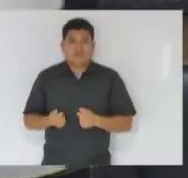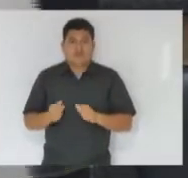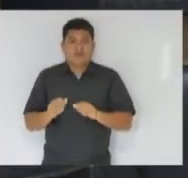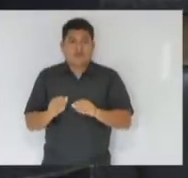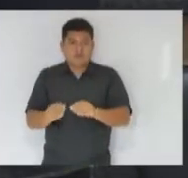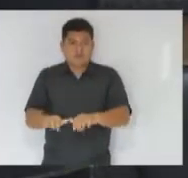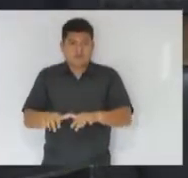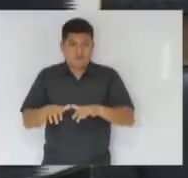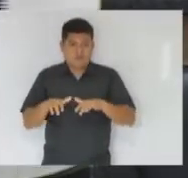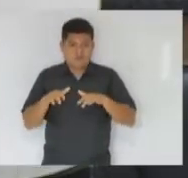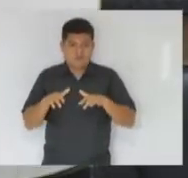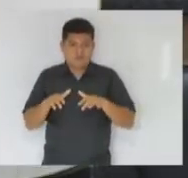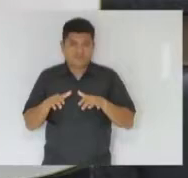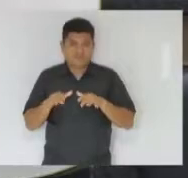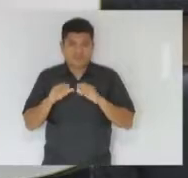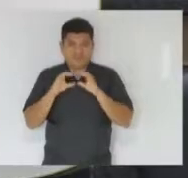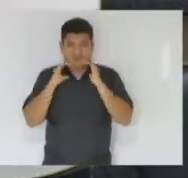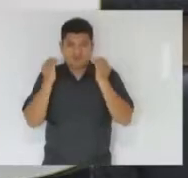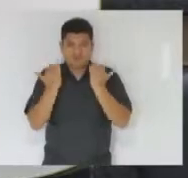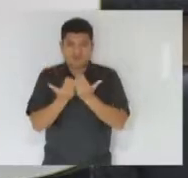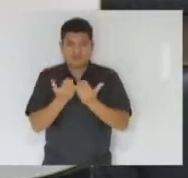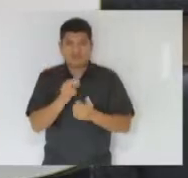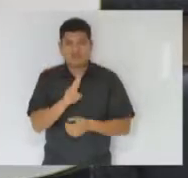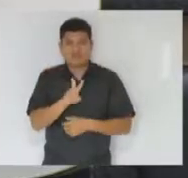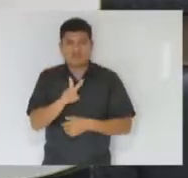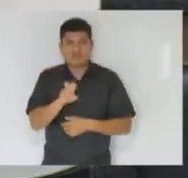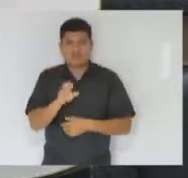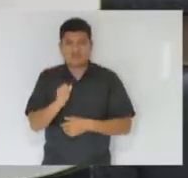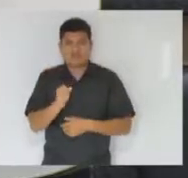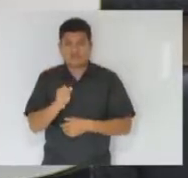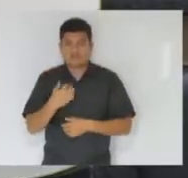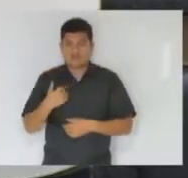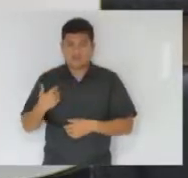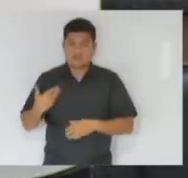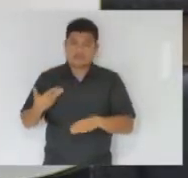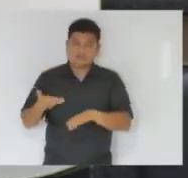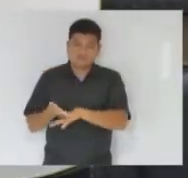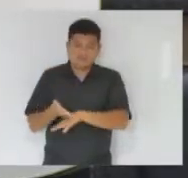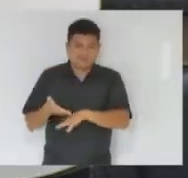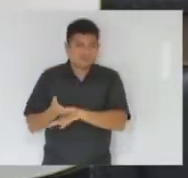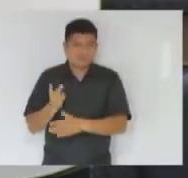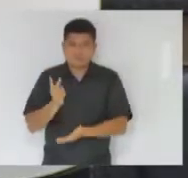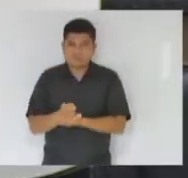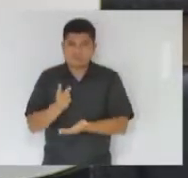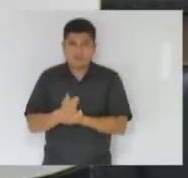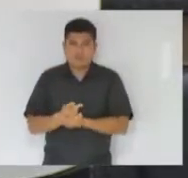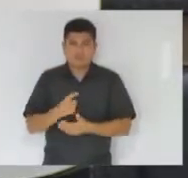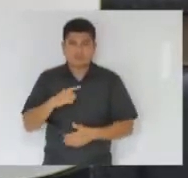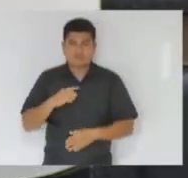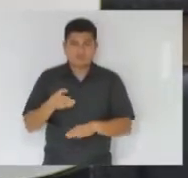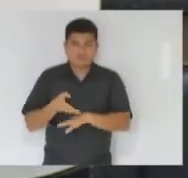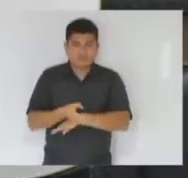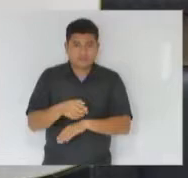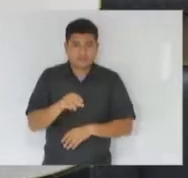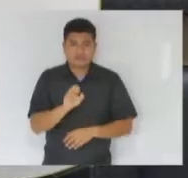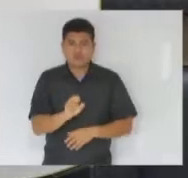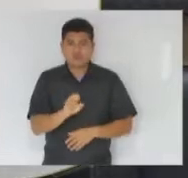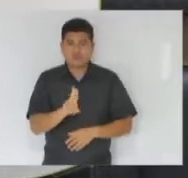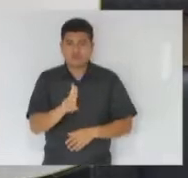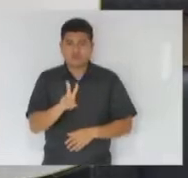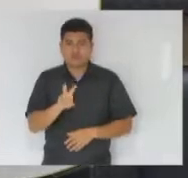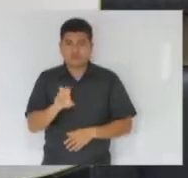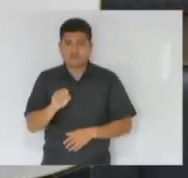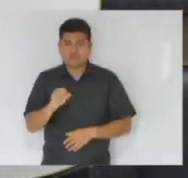tive a honra, quando vereador, por 8 anos, de participar ativamente da UVESC. Isso agrega muito valor, porque a